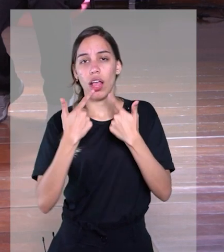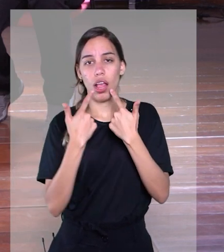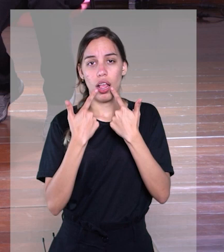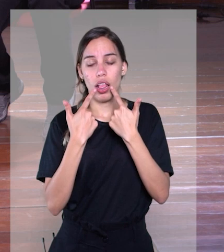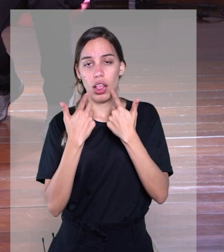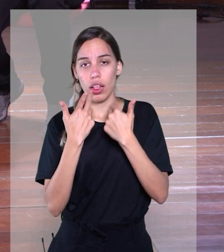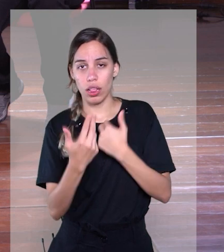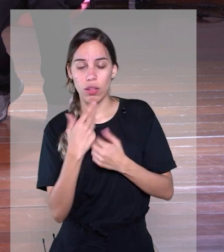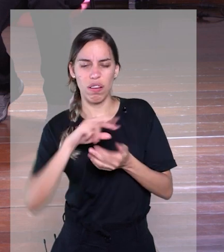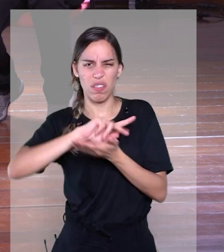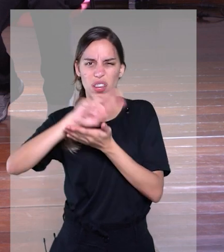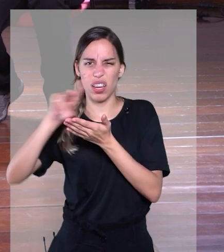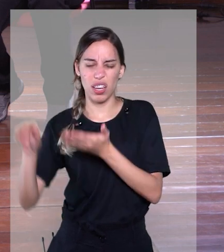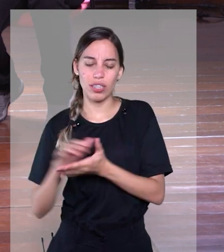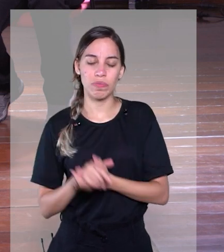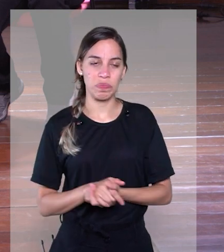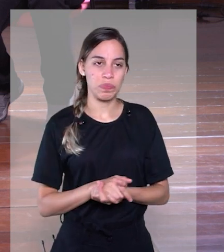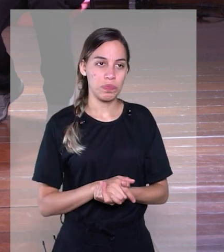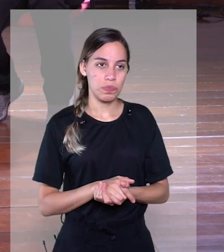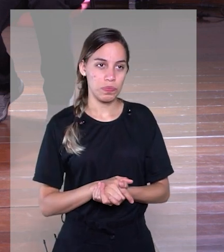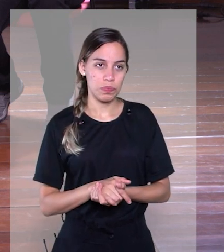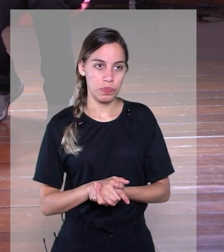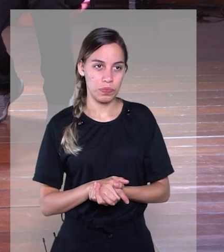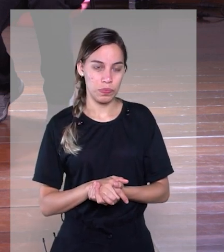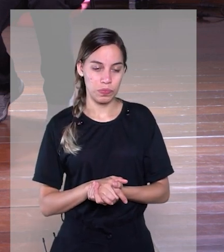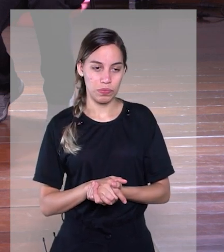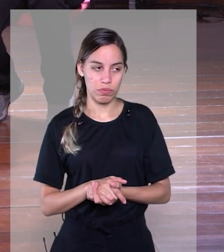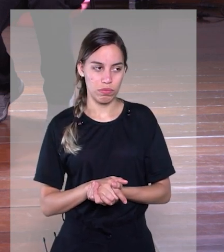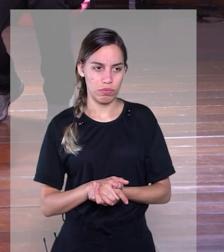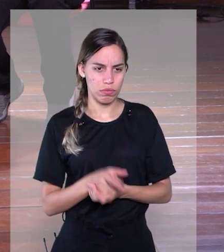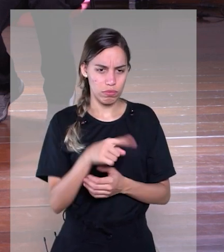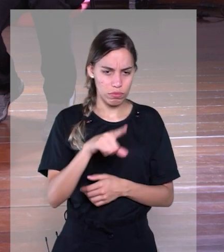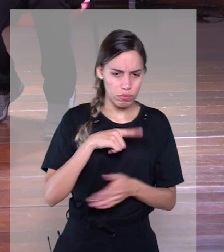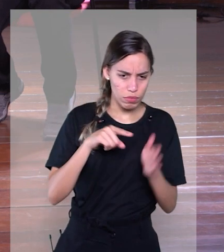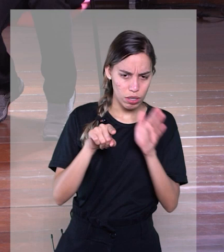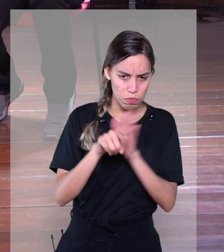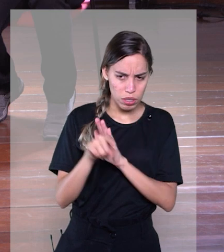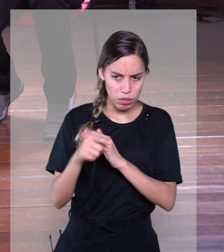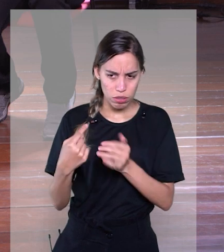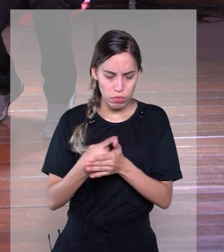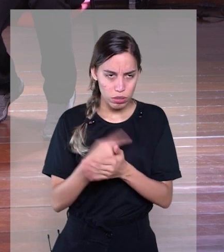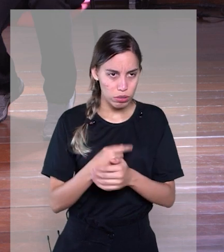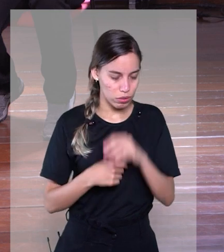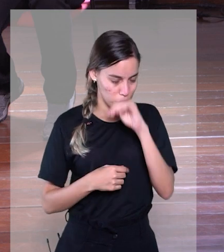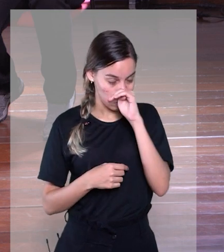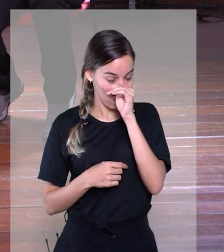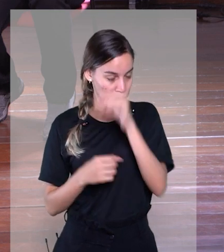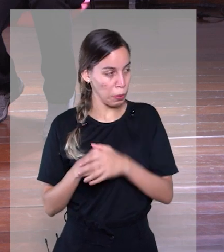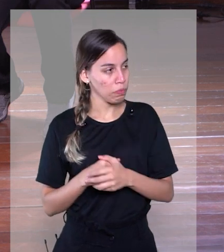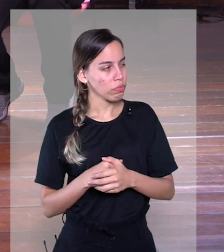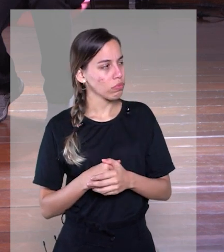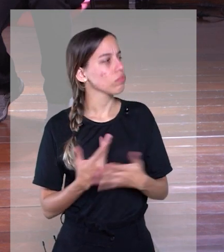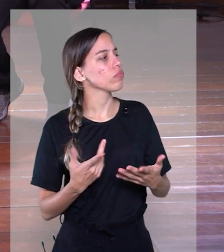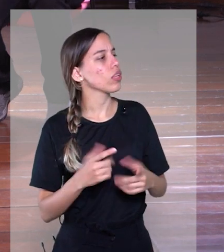Na plateia, uma mulher questiona quando a exposição de fotografias do livro será inaugurada em Belo Horizonte. Chega aqui quando a